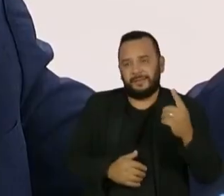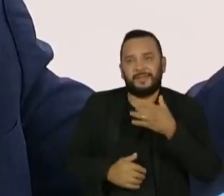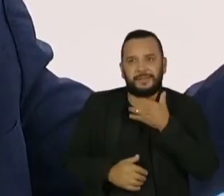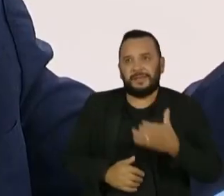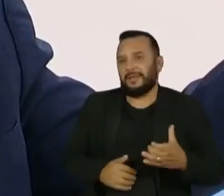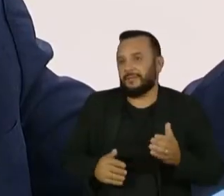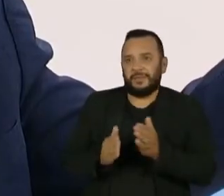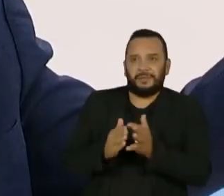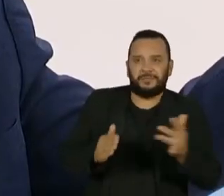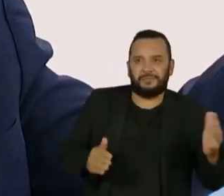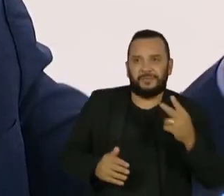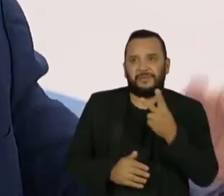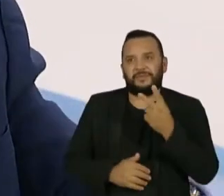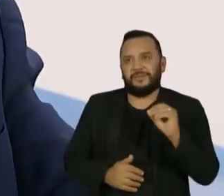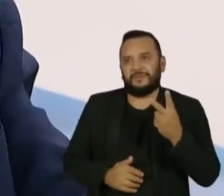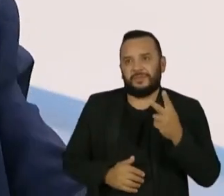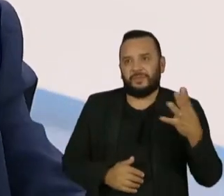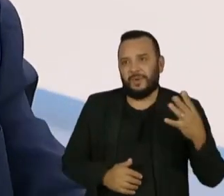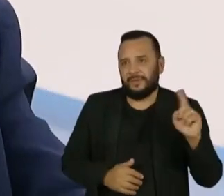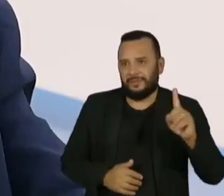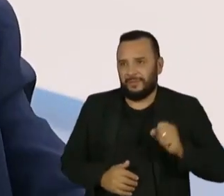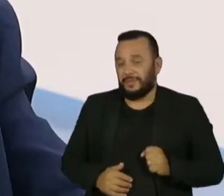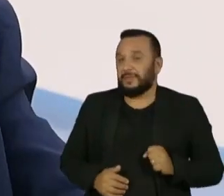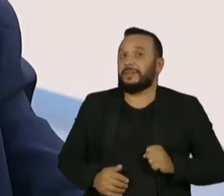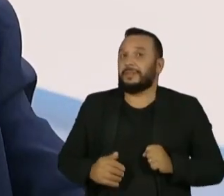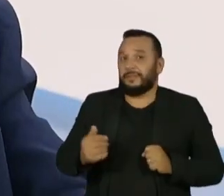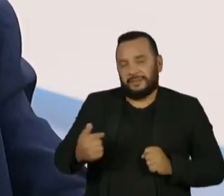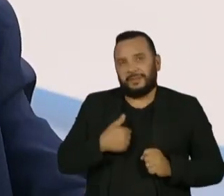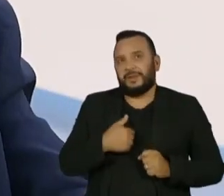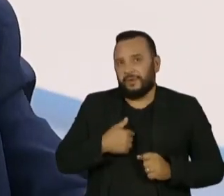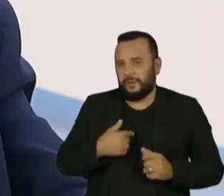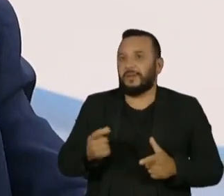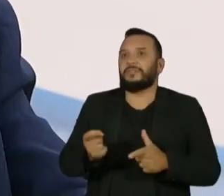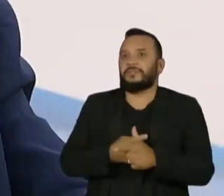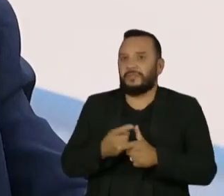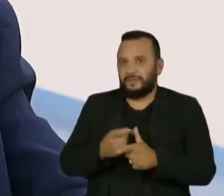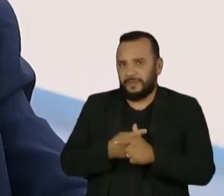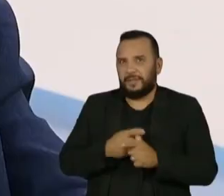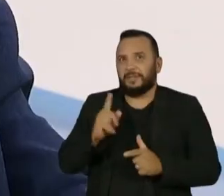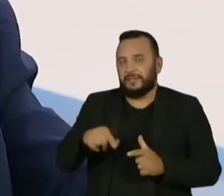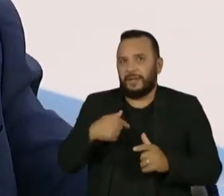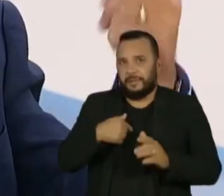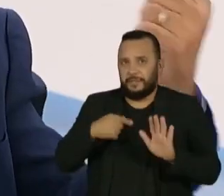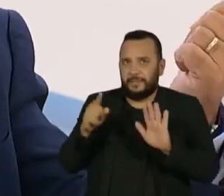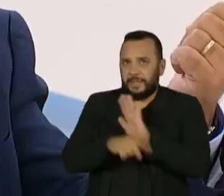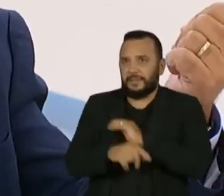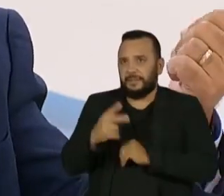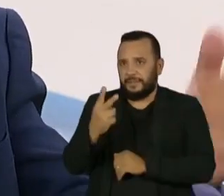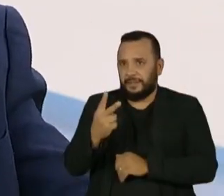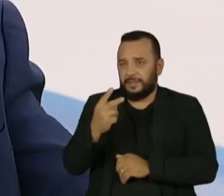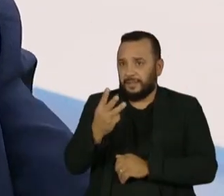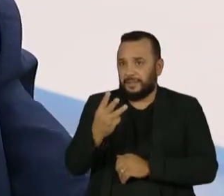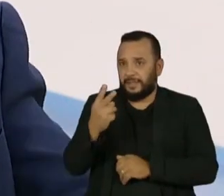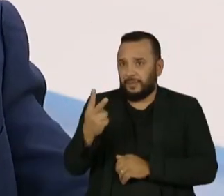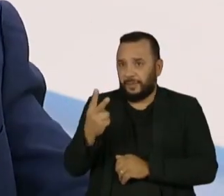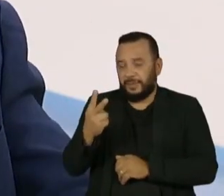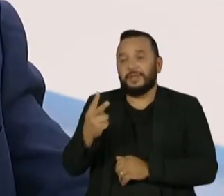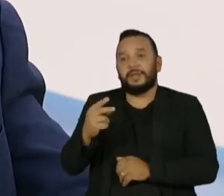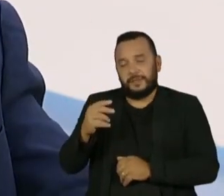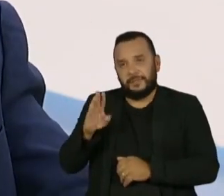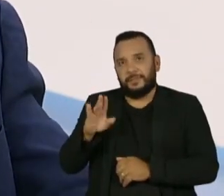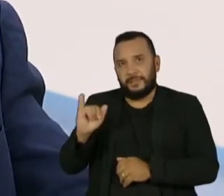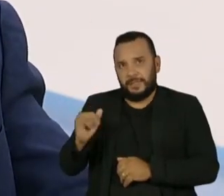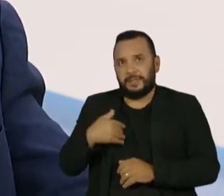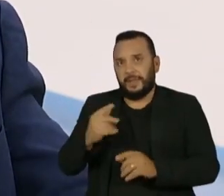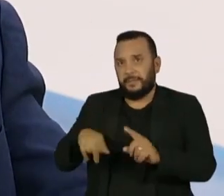expandido até 24. Então, o déficit, na verdade, é o déficit subtraído 32 bilhões com superávit de 54, dá